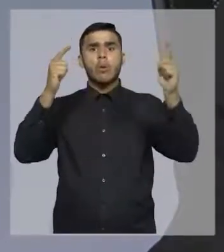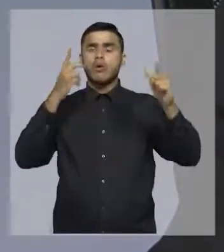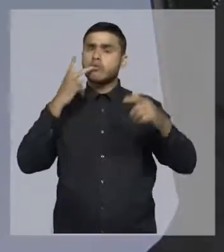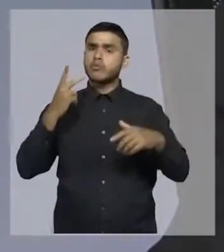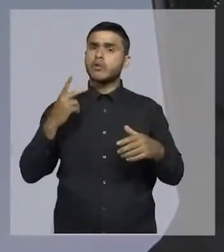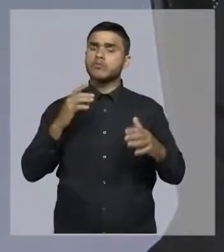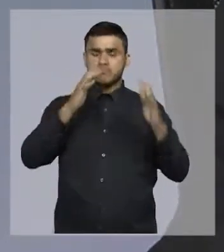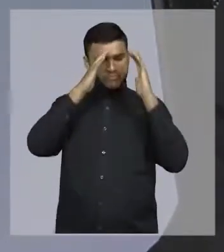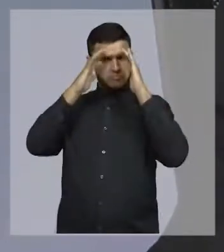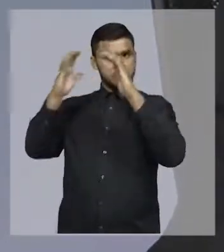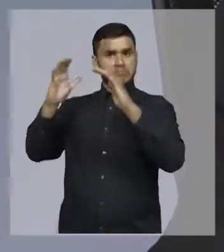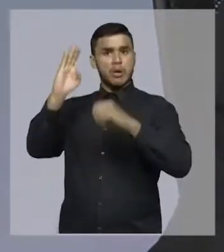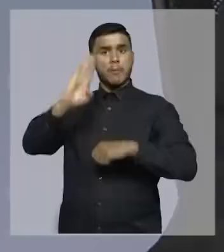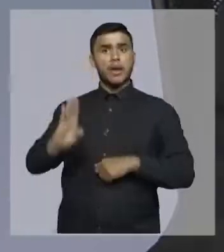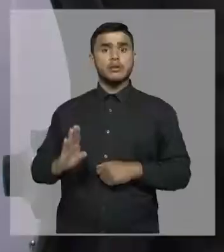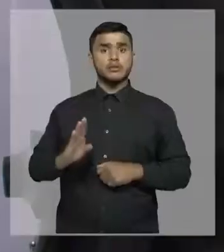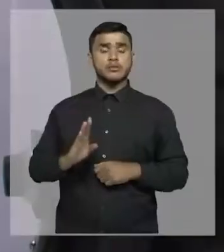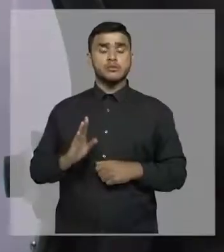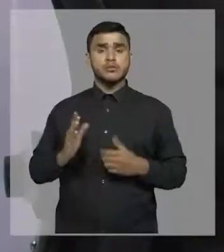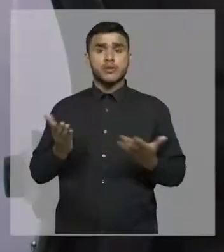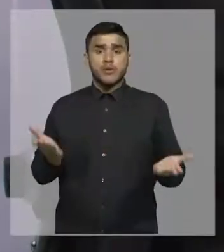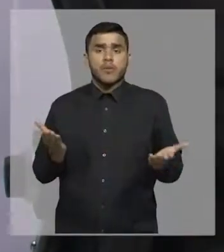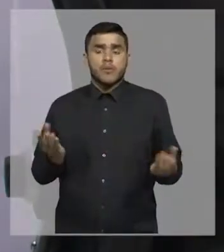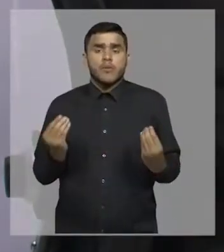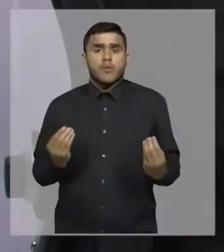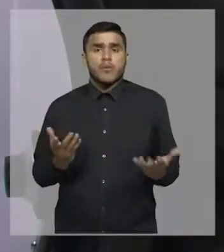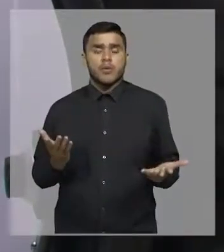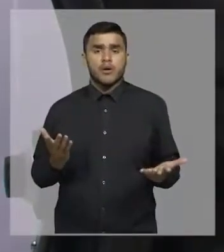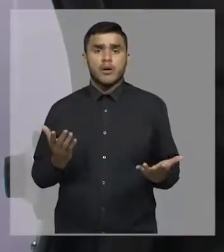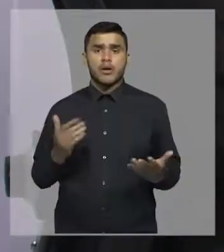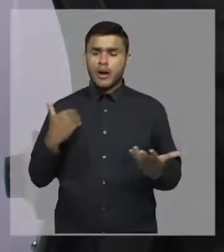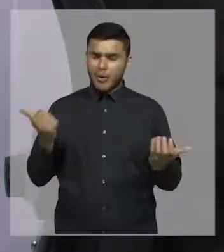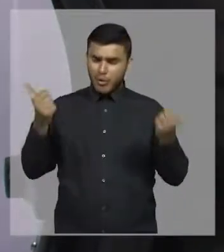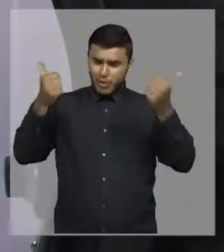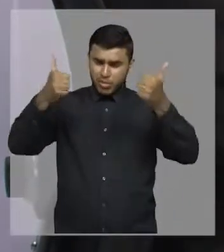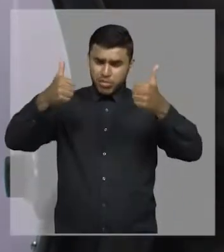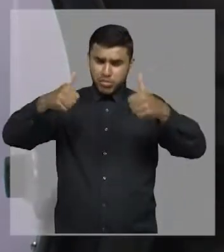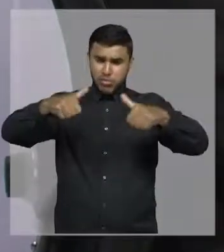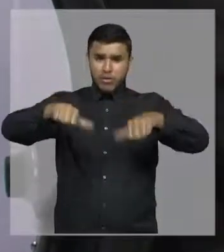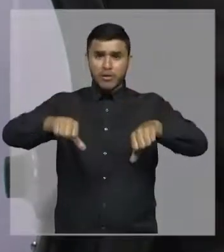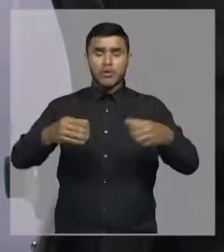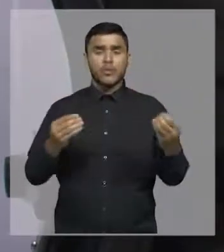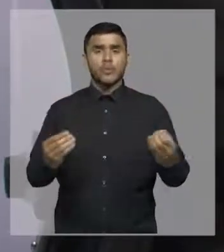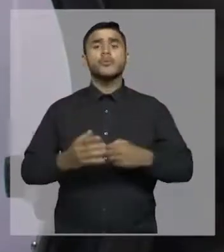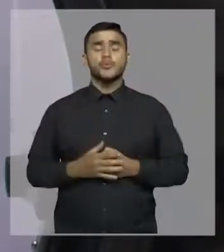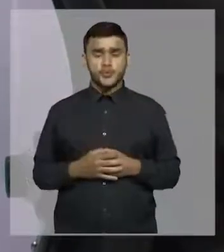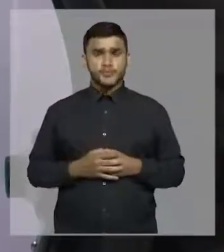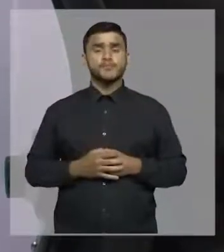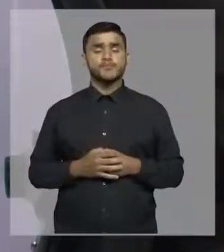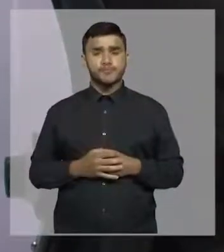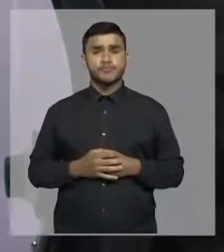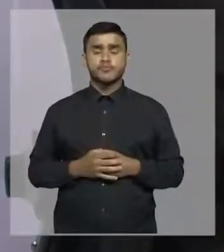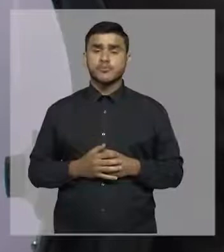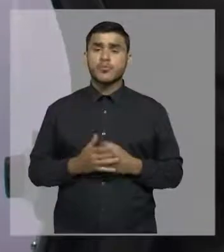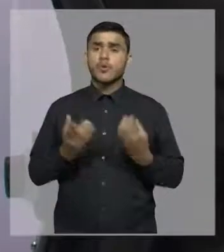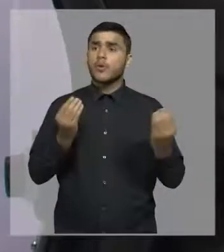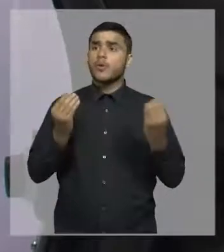potências mundiais, até certo ponto, chegou e eu respondo, em virtude